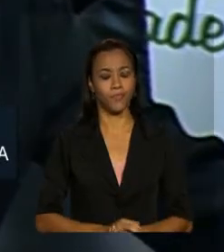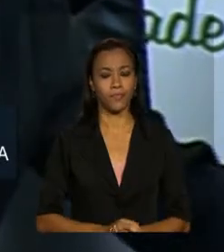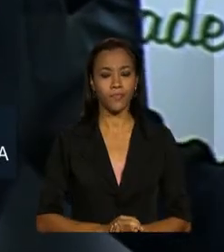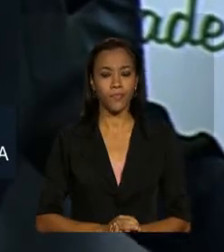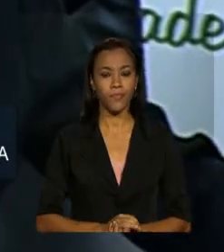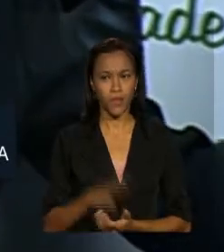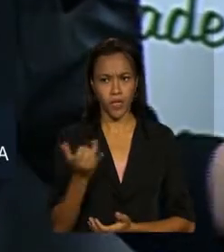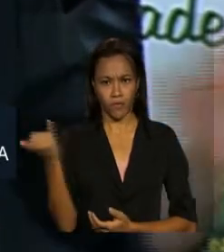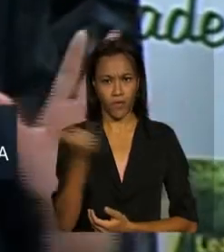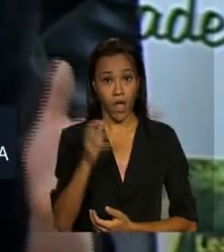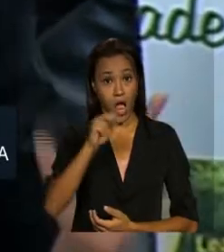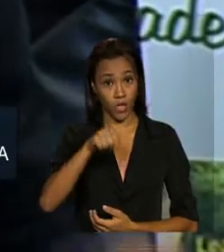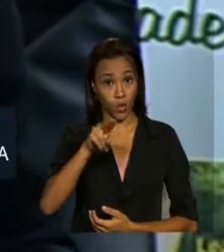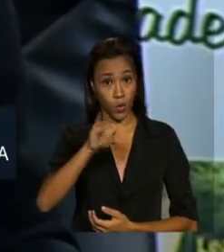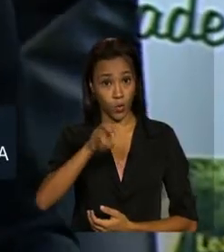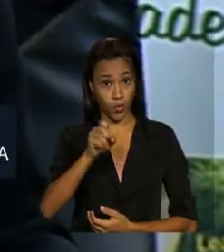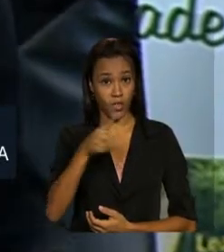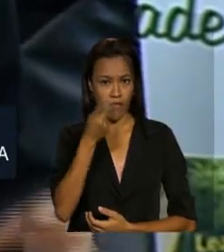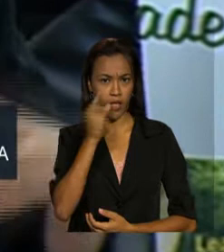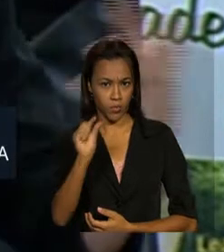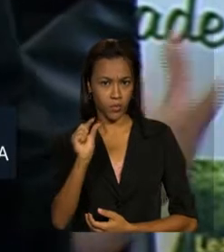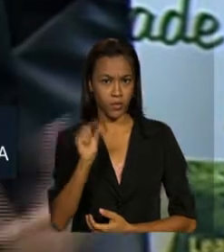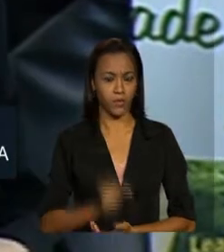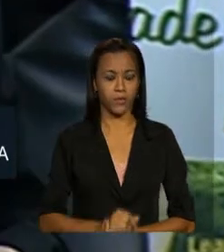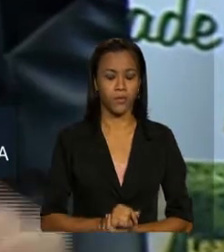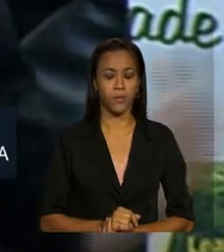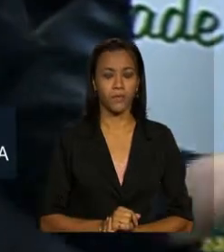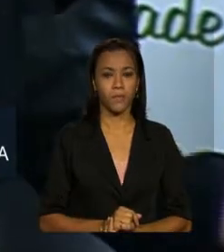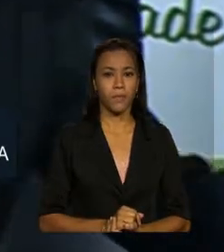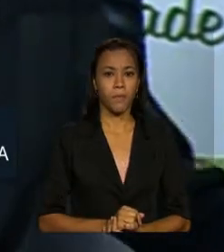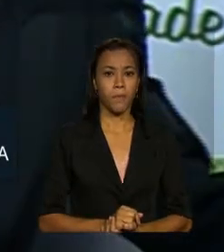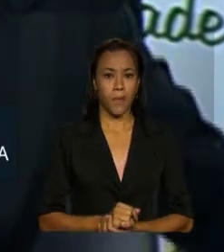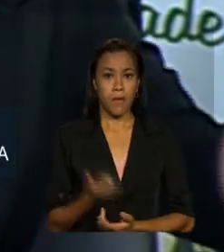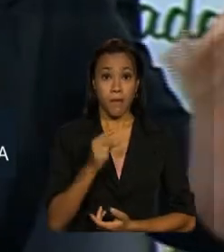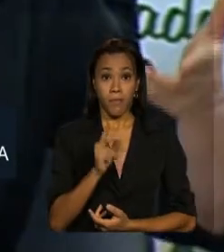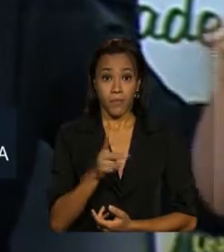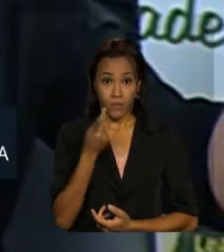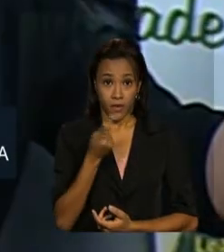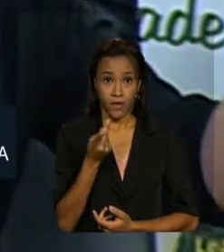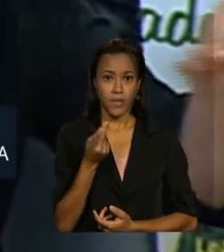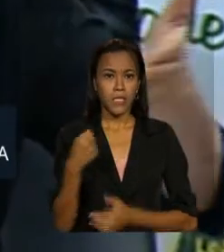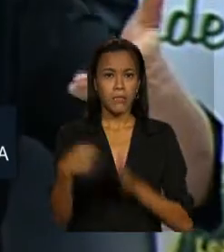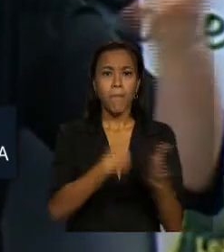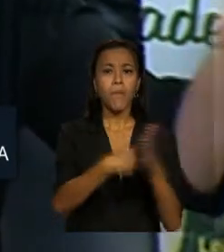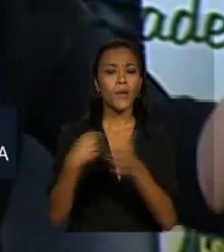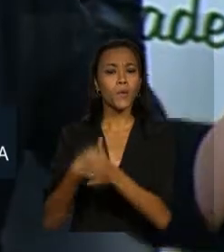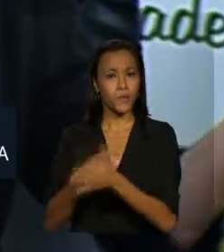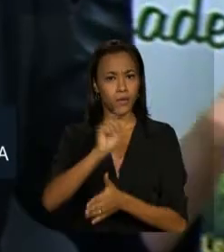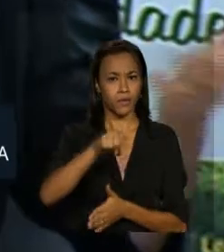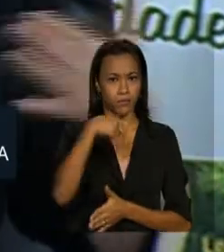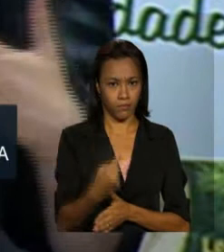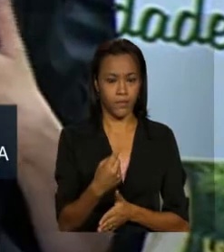tu pudesse fazer uma observação agora, né? A título de abertura, inclusive, das perguntas que serão feitas mais